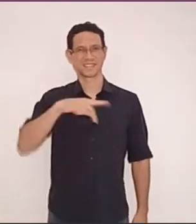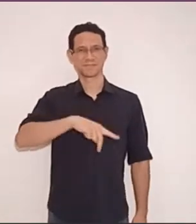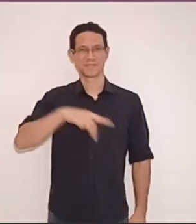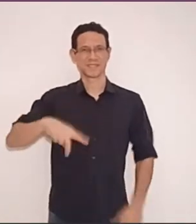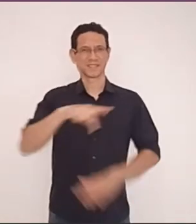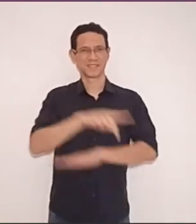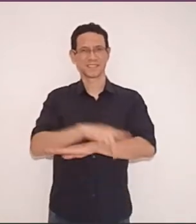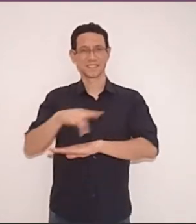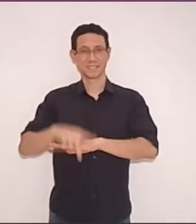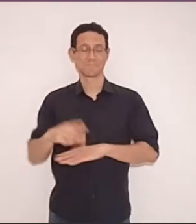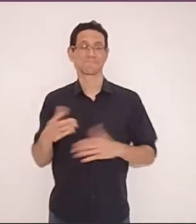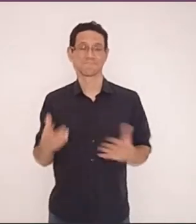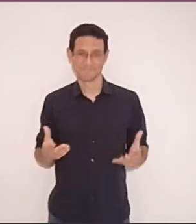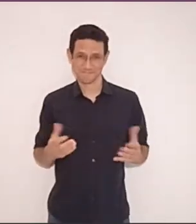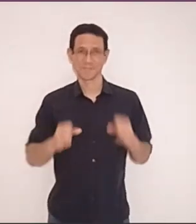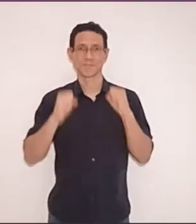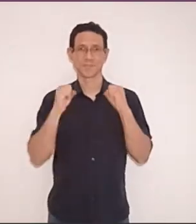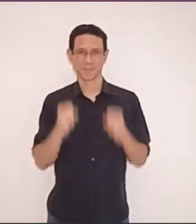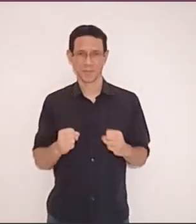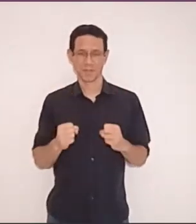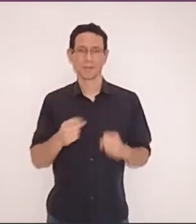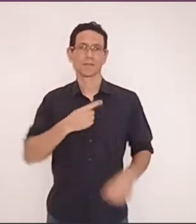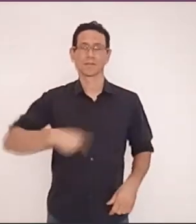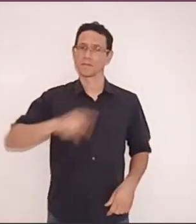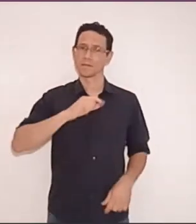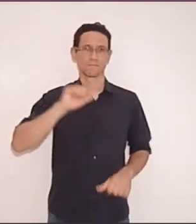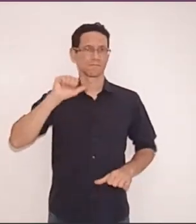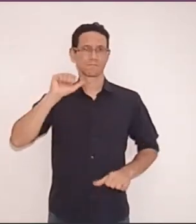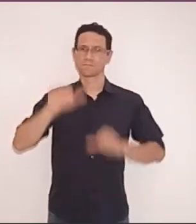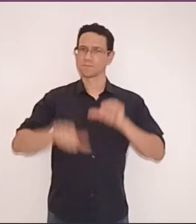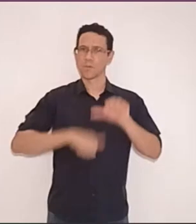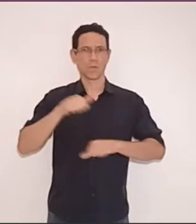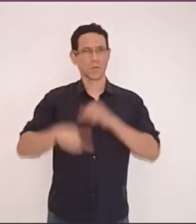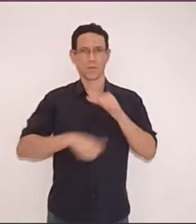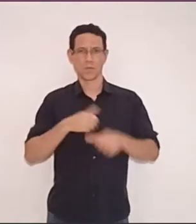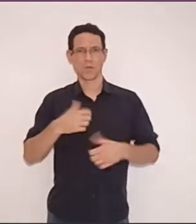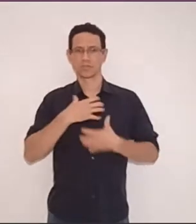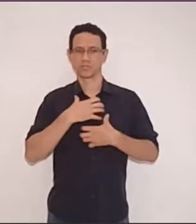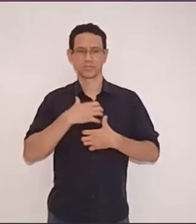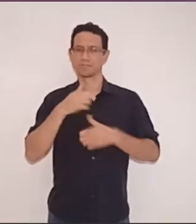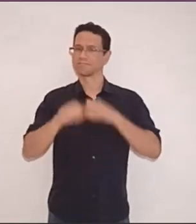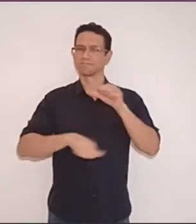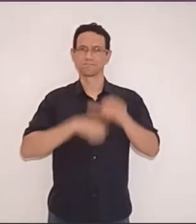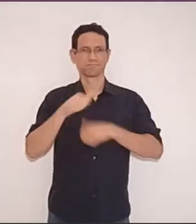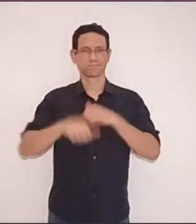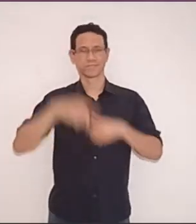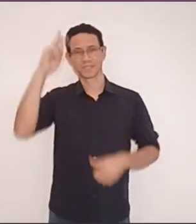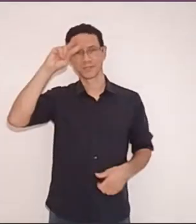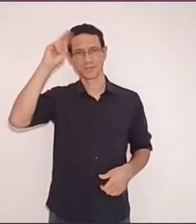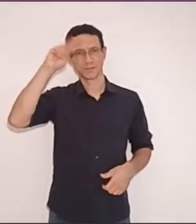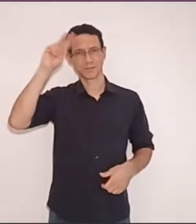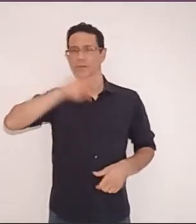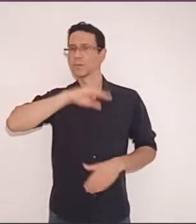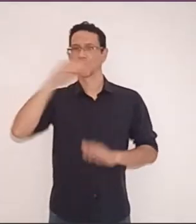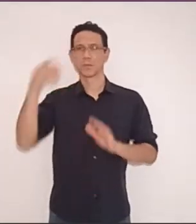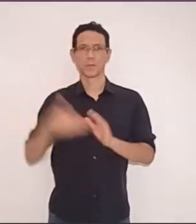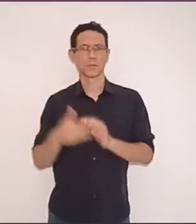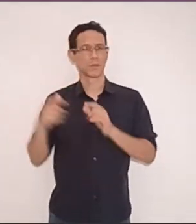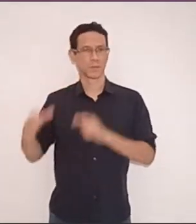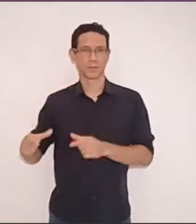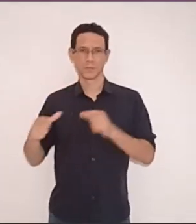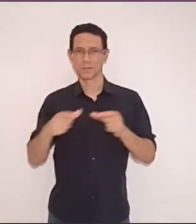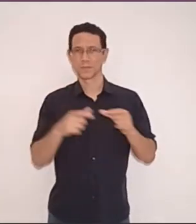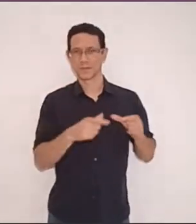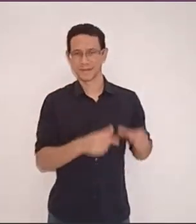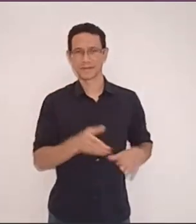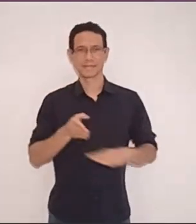então que realmente a gente possa ter esse placar reverter essa história o que todos os lugares que eu